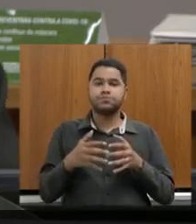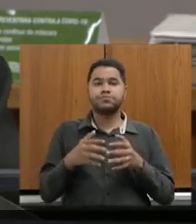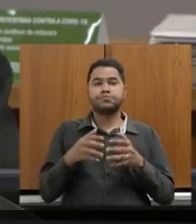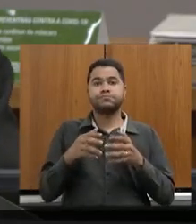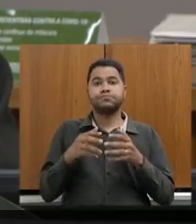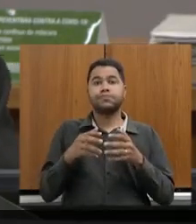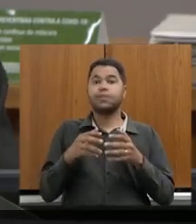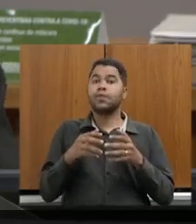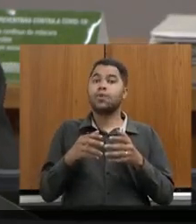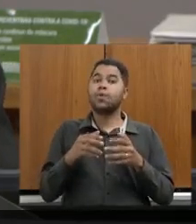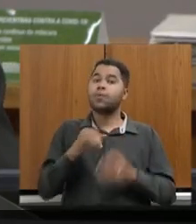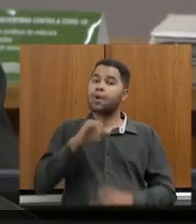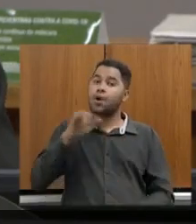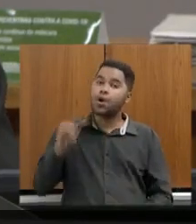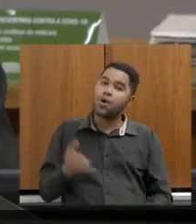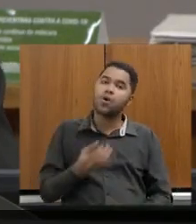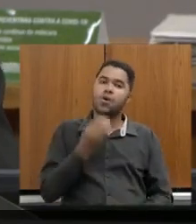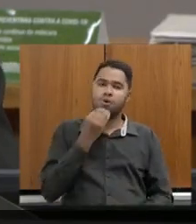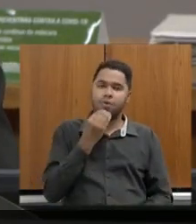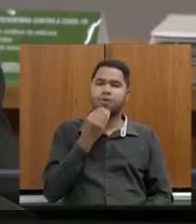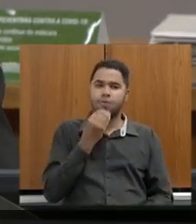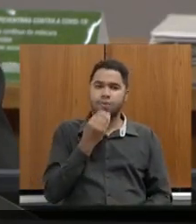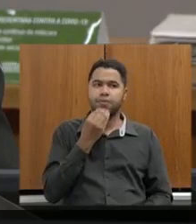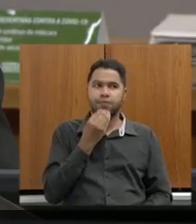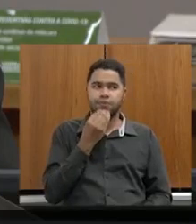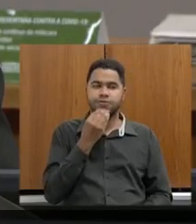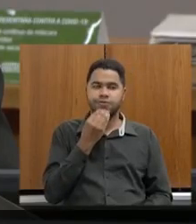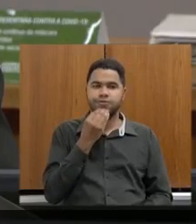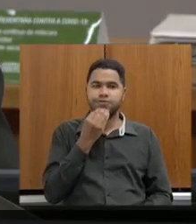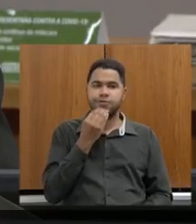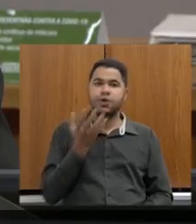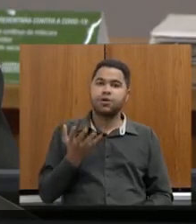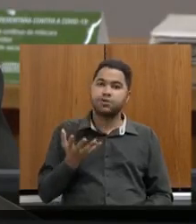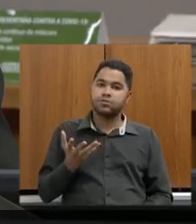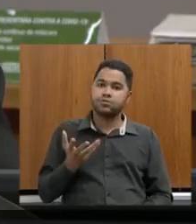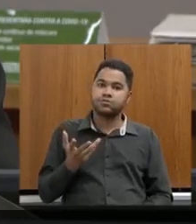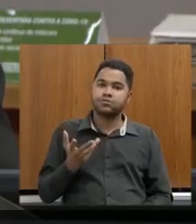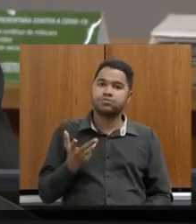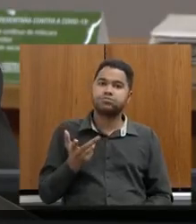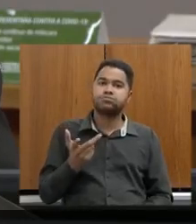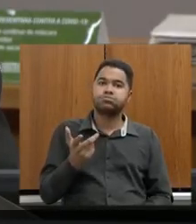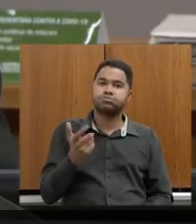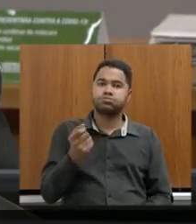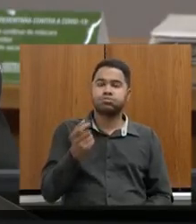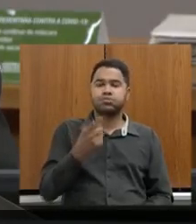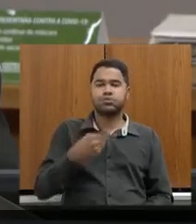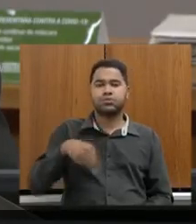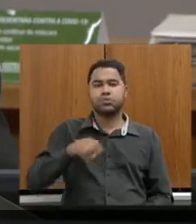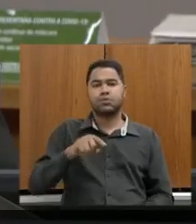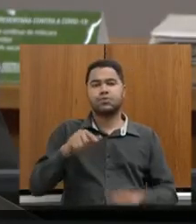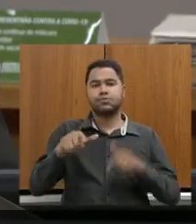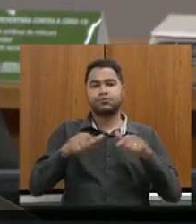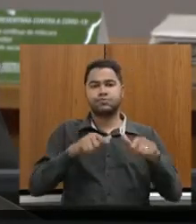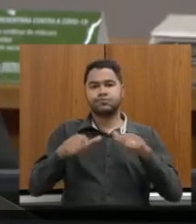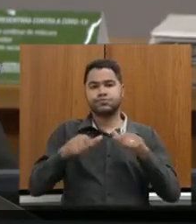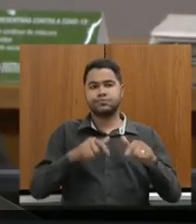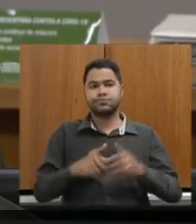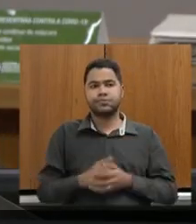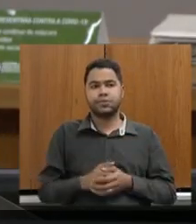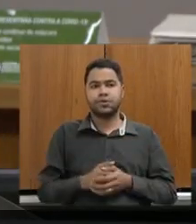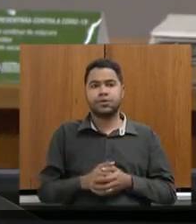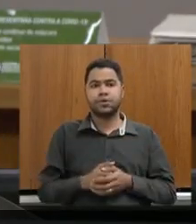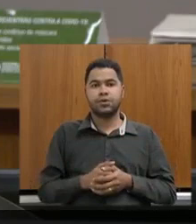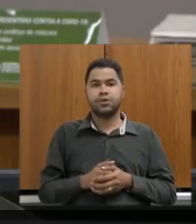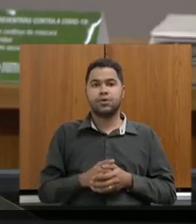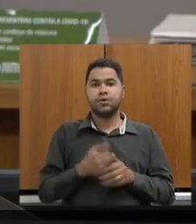uma oportunidade de aperfeiçoamento dos nossos serviços a